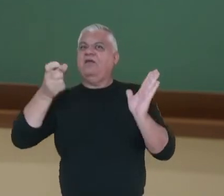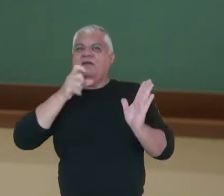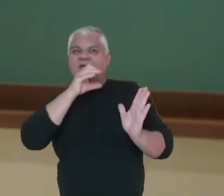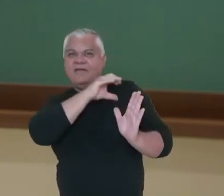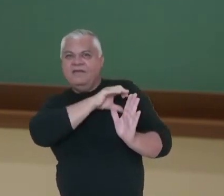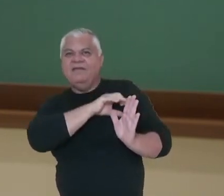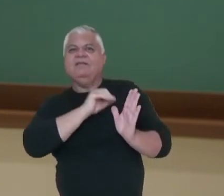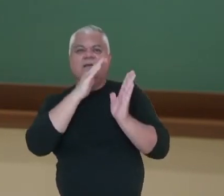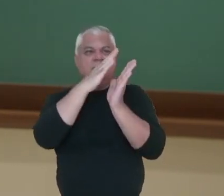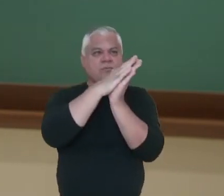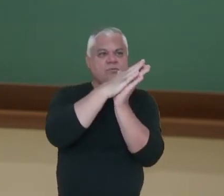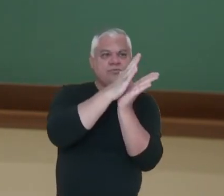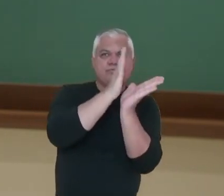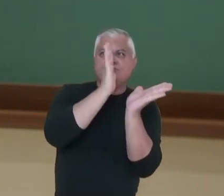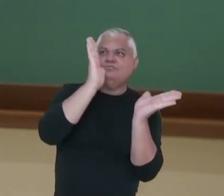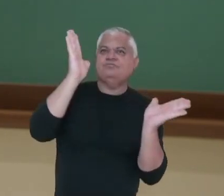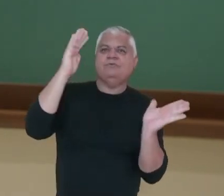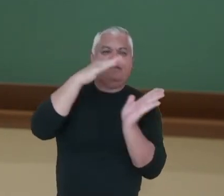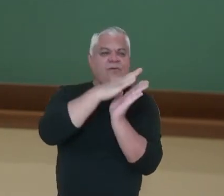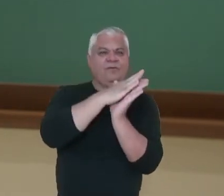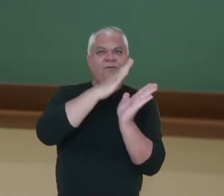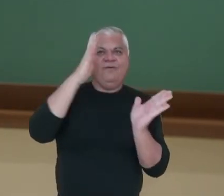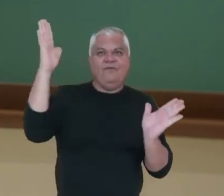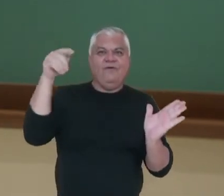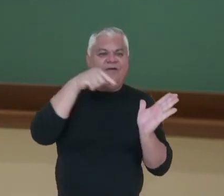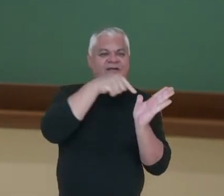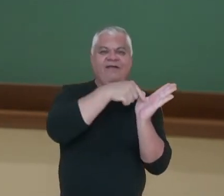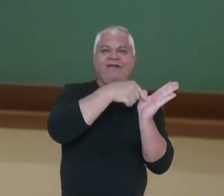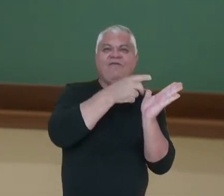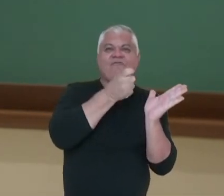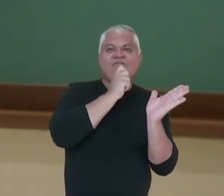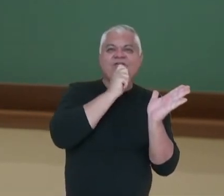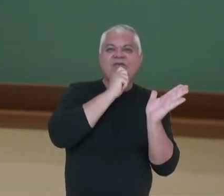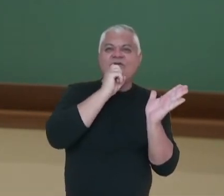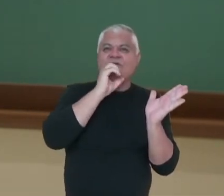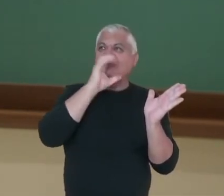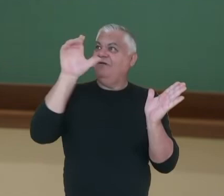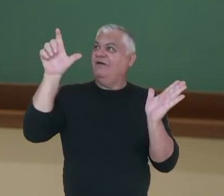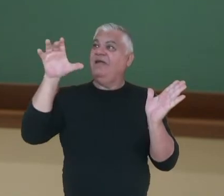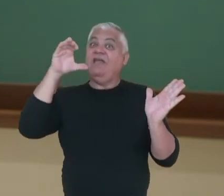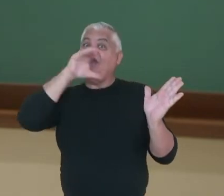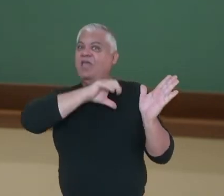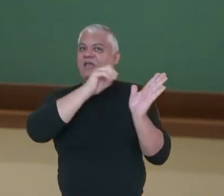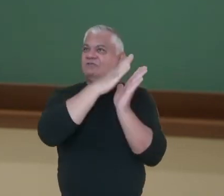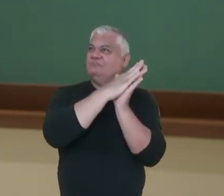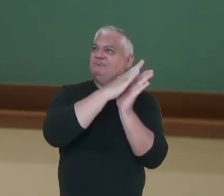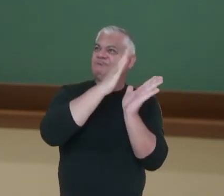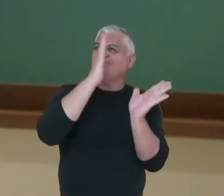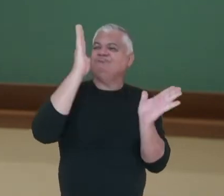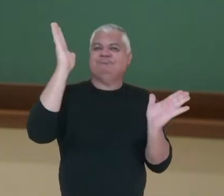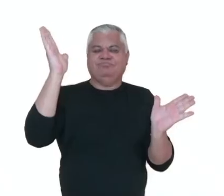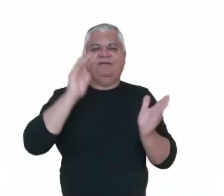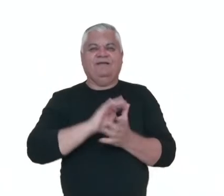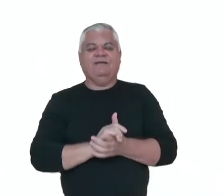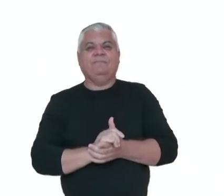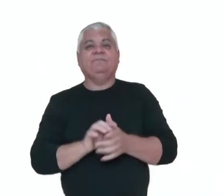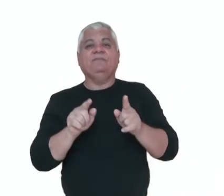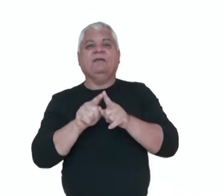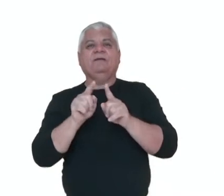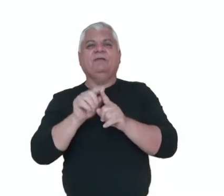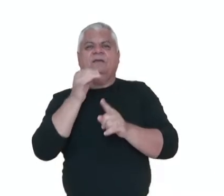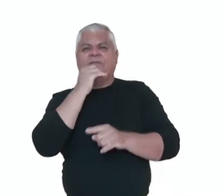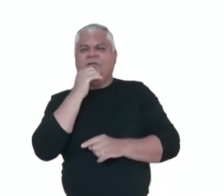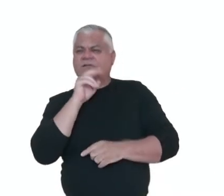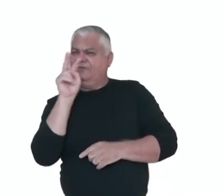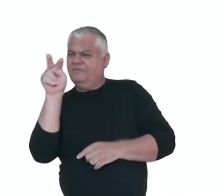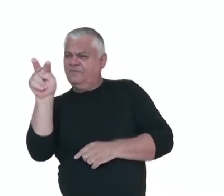sombra. Então, eles resolvem rapidamente isso com uma cor quente e uma cor fria em poucas pinceladas. Isso eles vão fazer. E outra coisa, a ilusão de ótica. Perto é